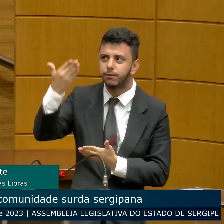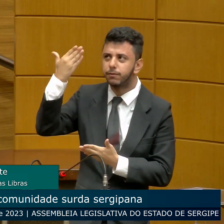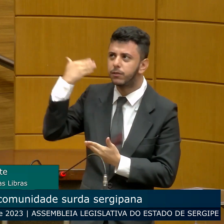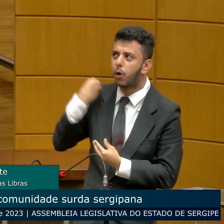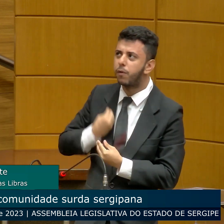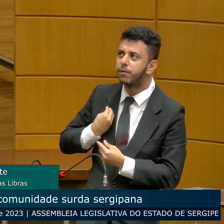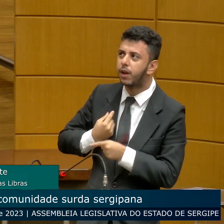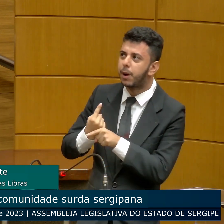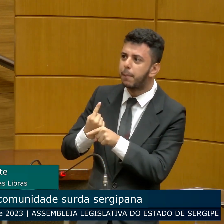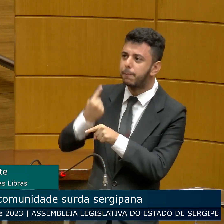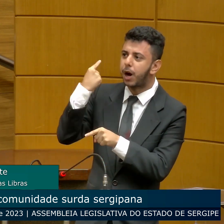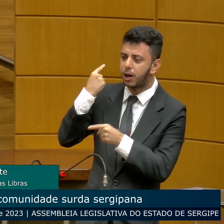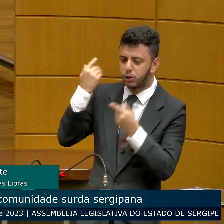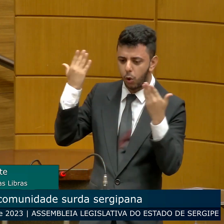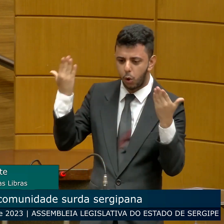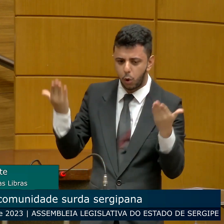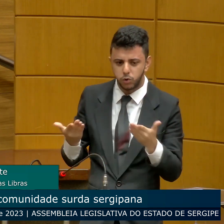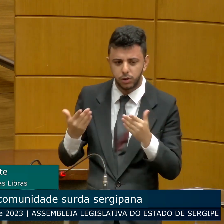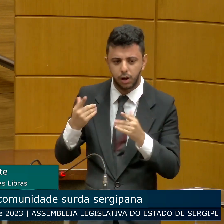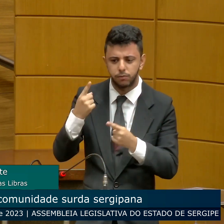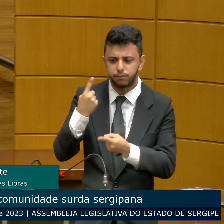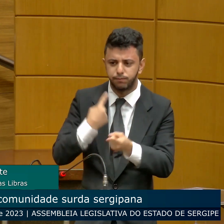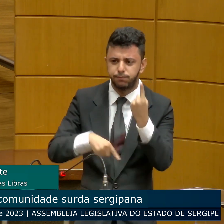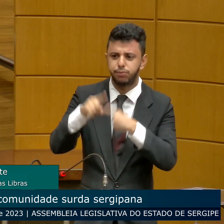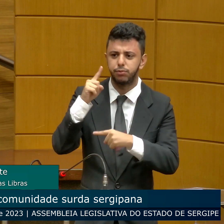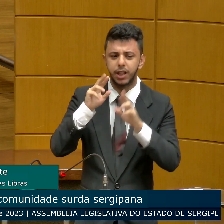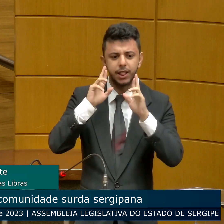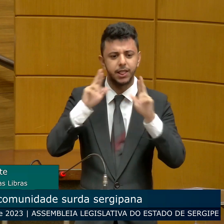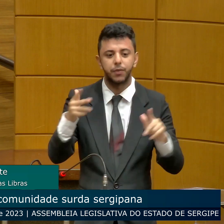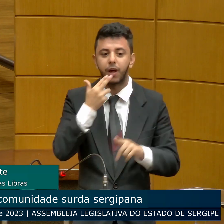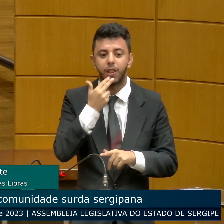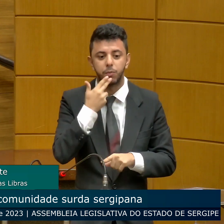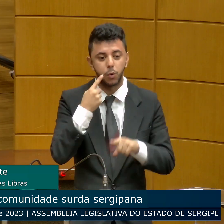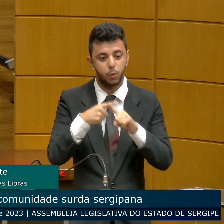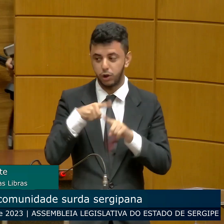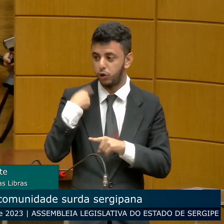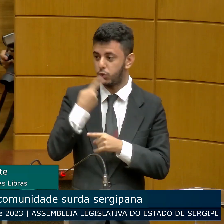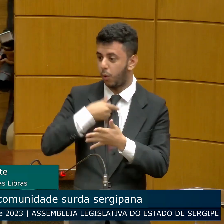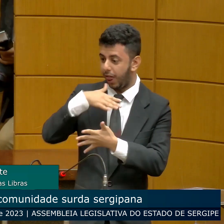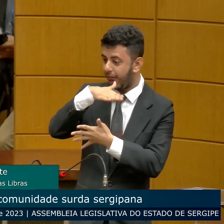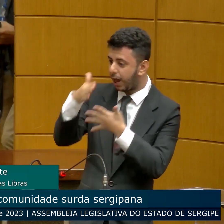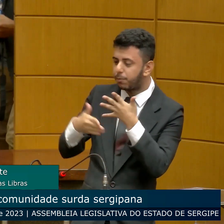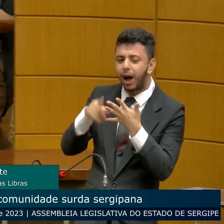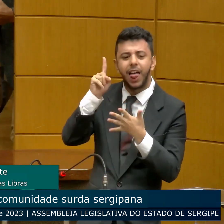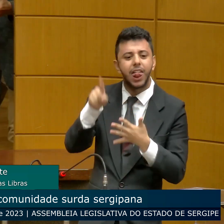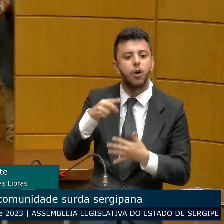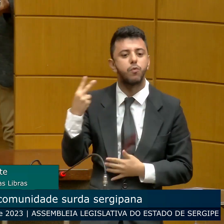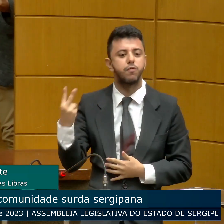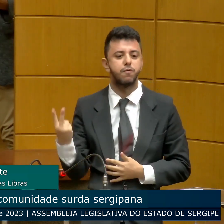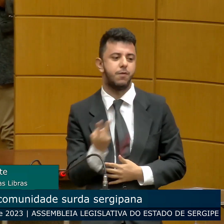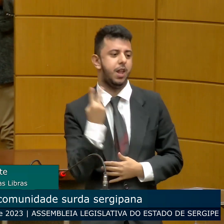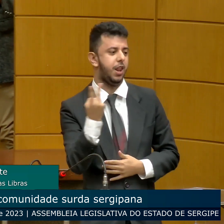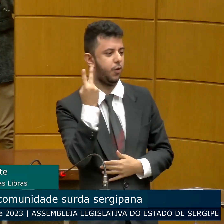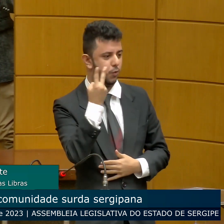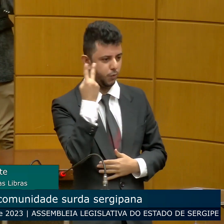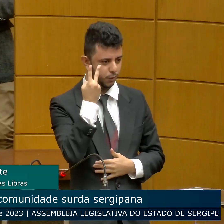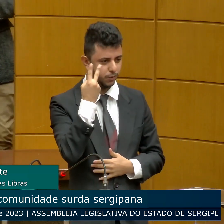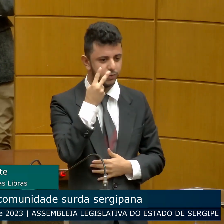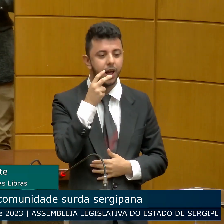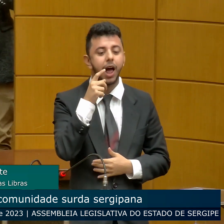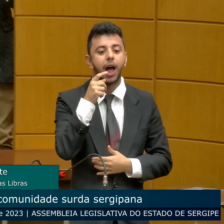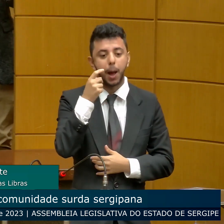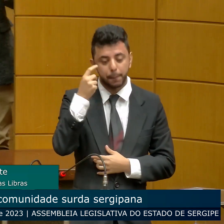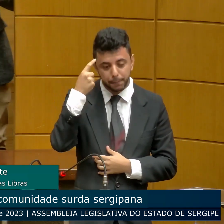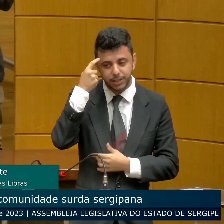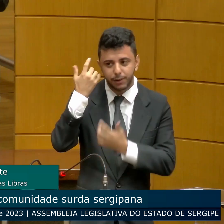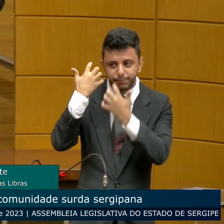a pensar e fazer esse comparativo. Como era, né, a convivência e hoje mudou? Sim. Então,